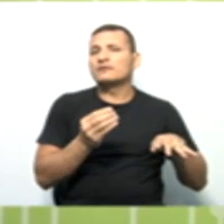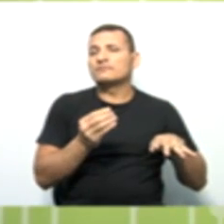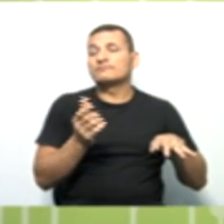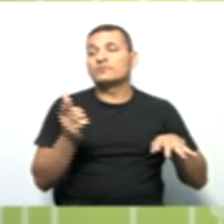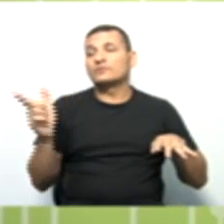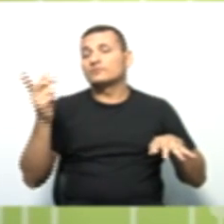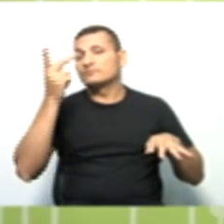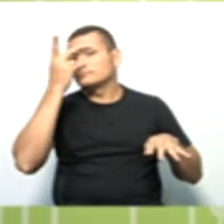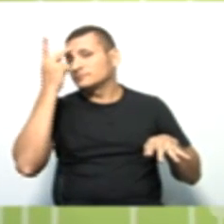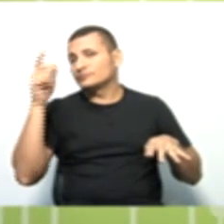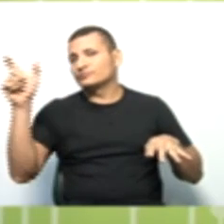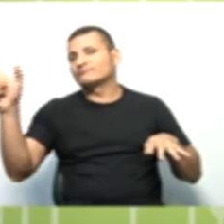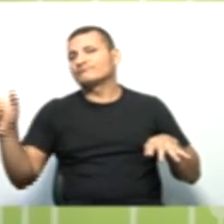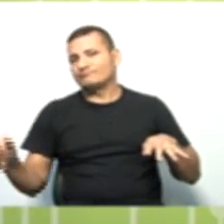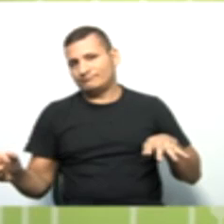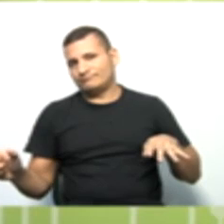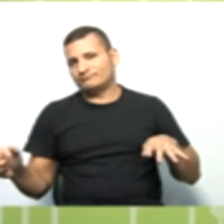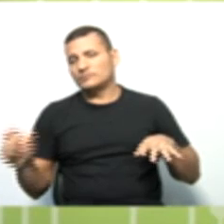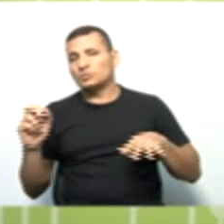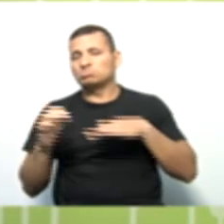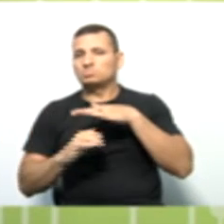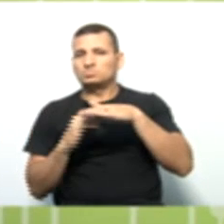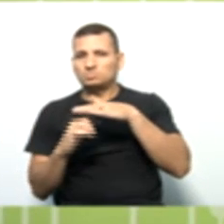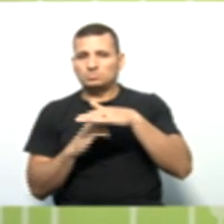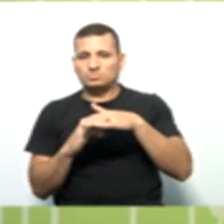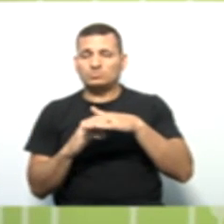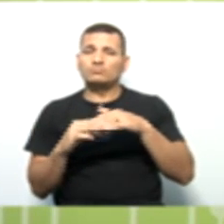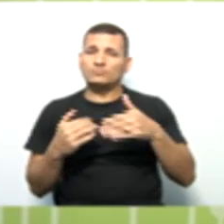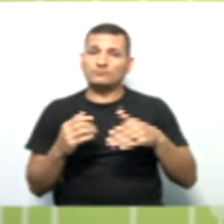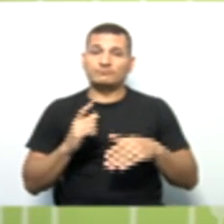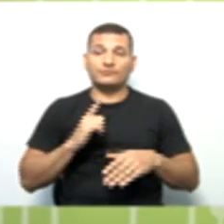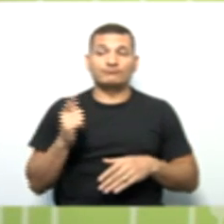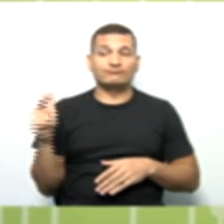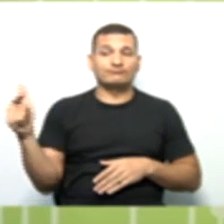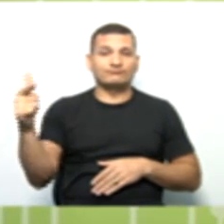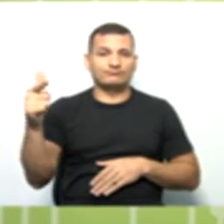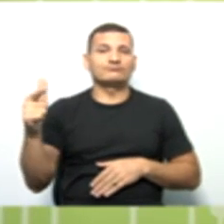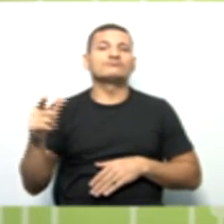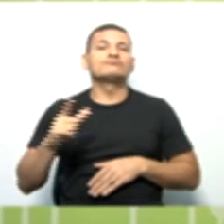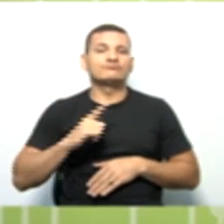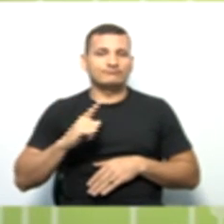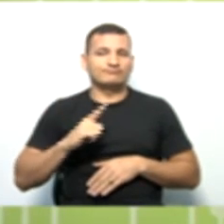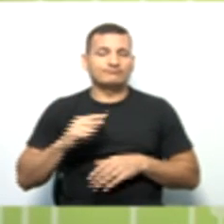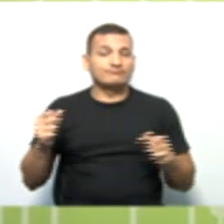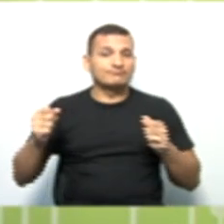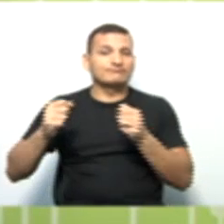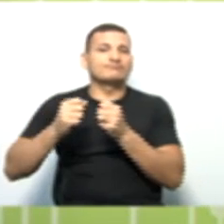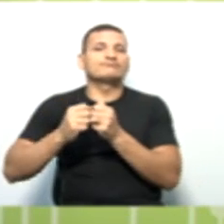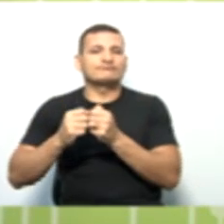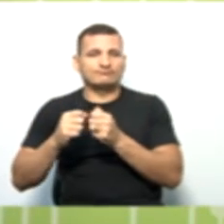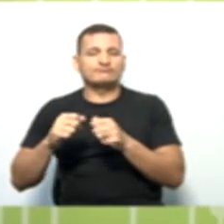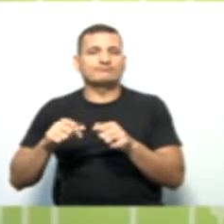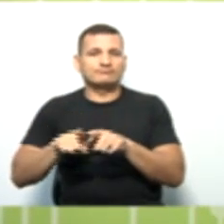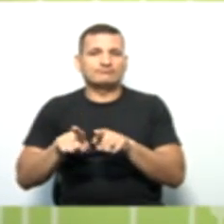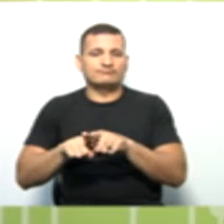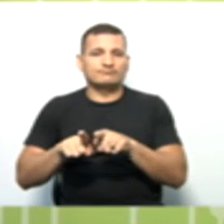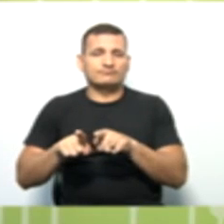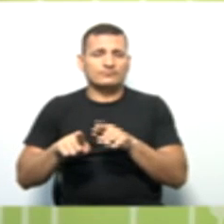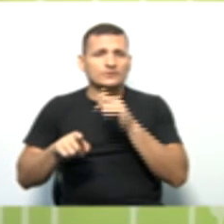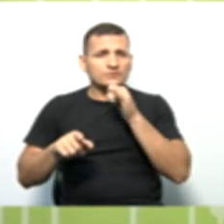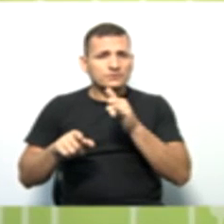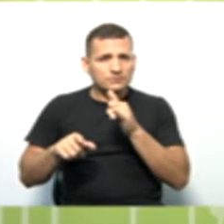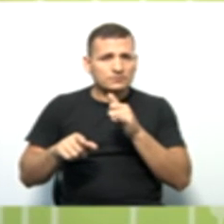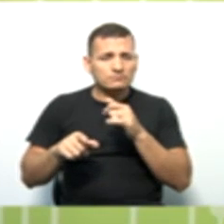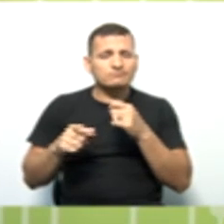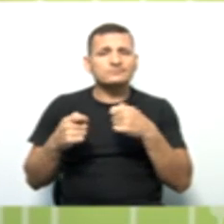pessoa ou de uma organização. Ou seja, tem outras partes envolvidas. Se tem outras partes envolvidas, você tem que fazer o quê? Você